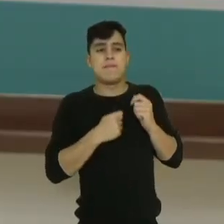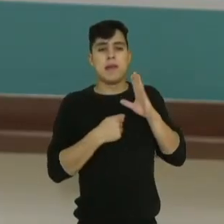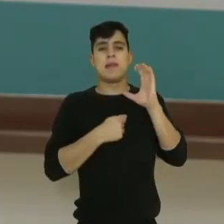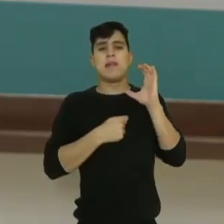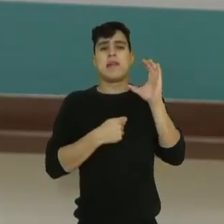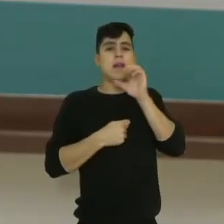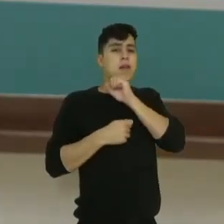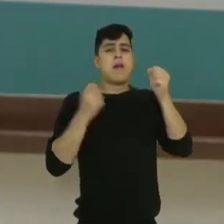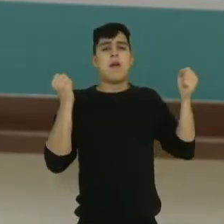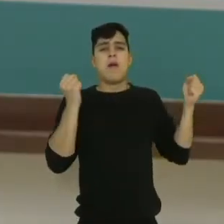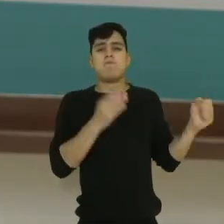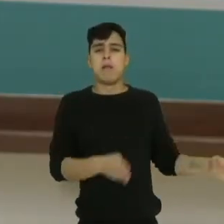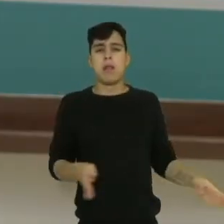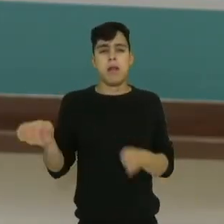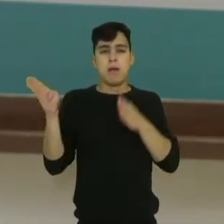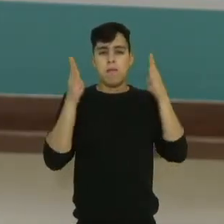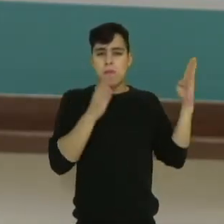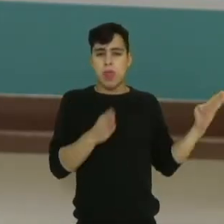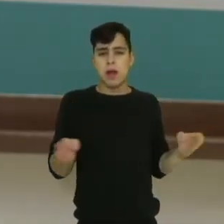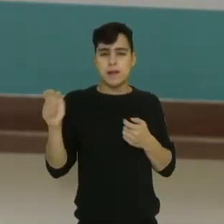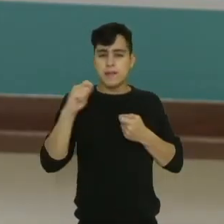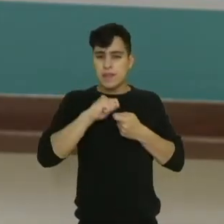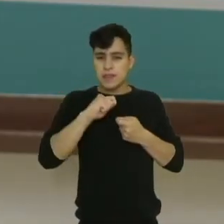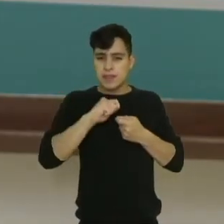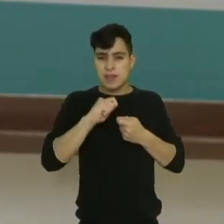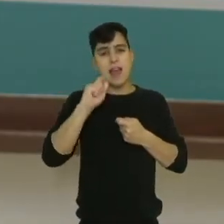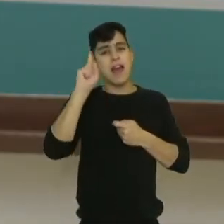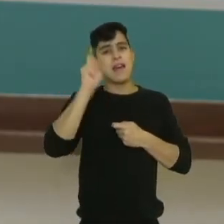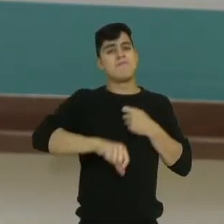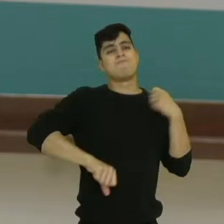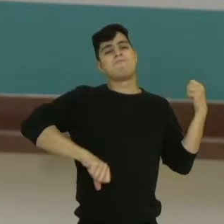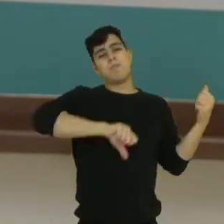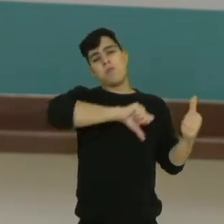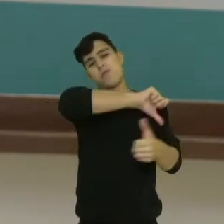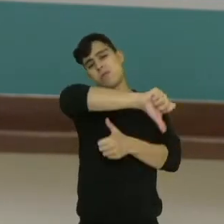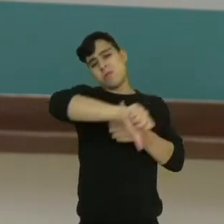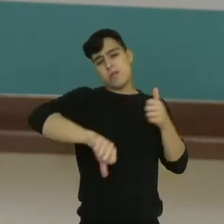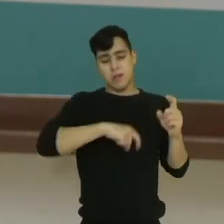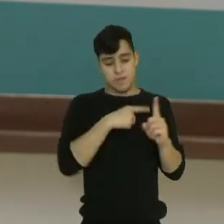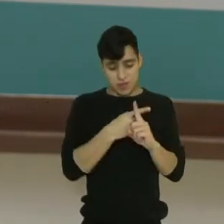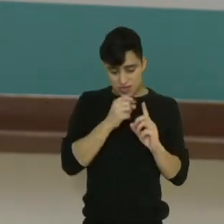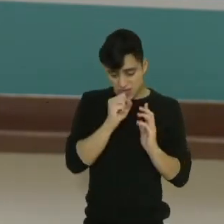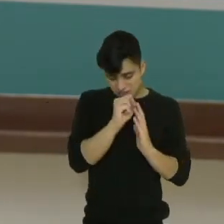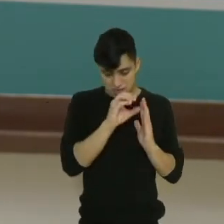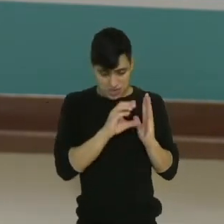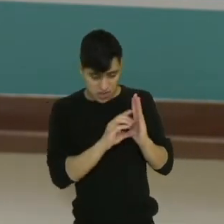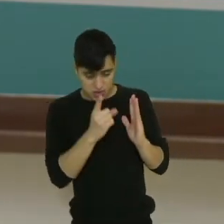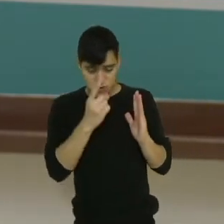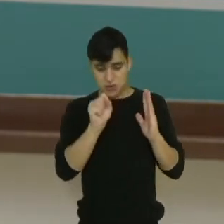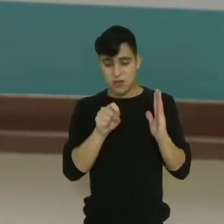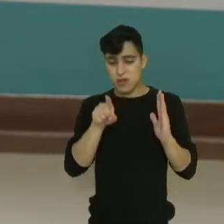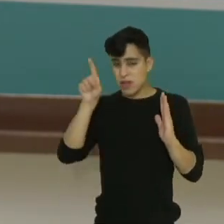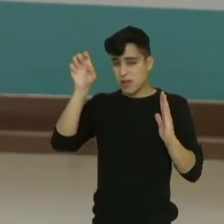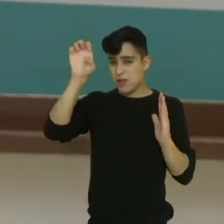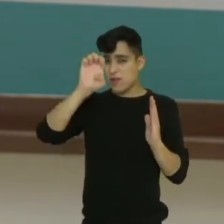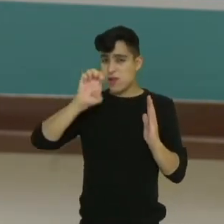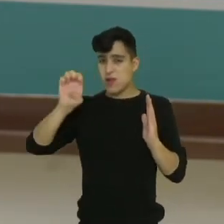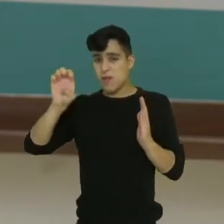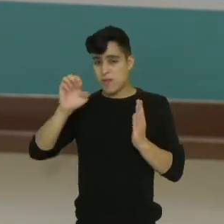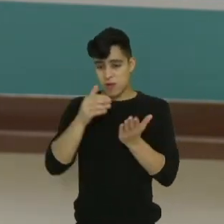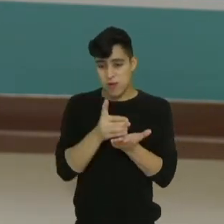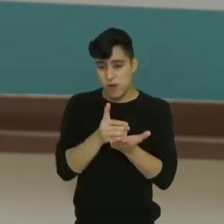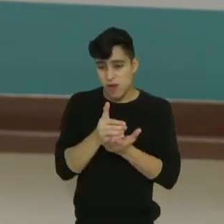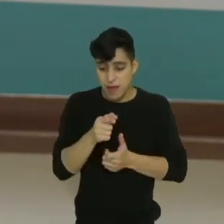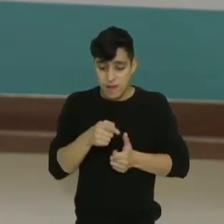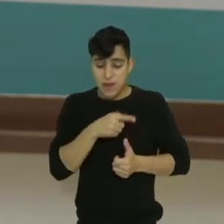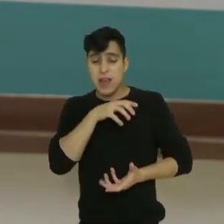rápida a produção. E aí vem uma das grandes modificações, porque século XVIII na Europa nós vamos ter o início da primeira